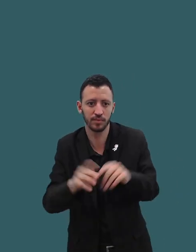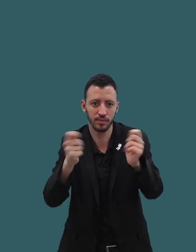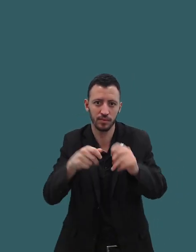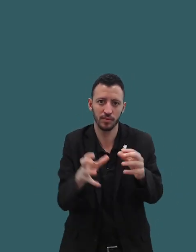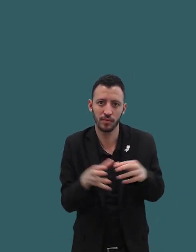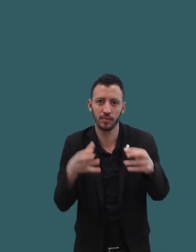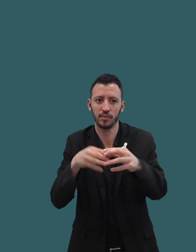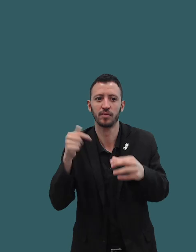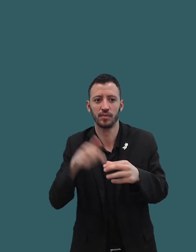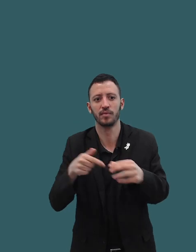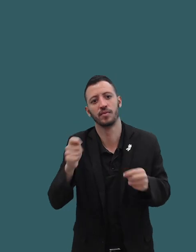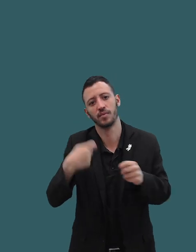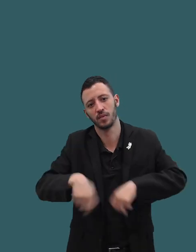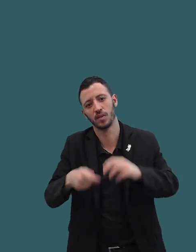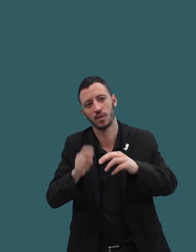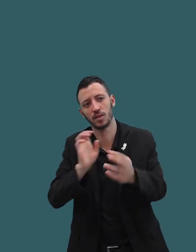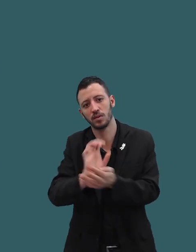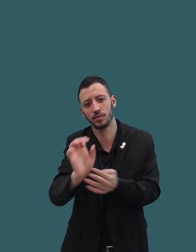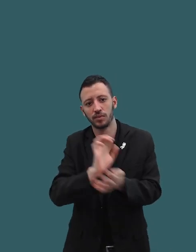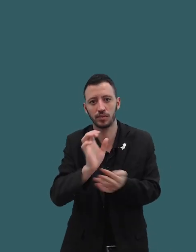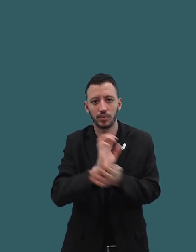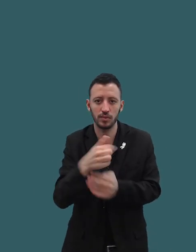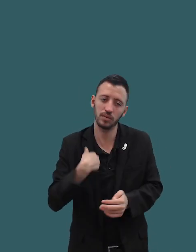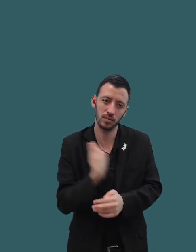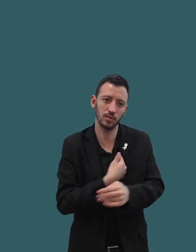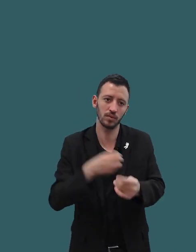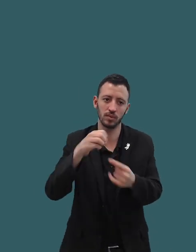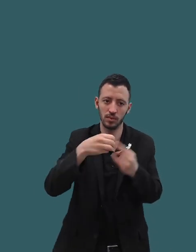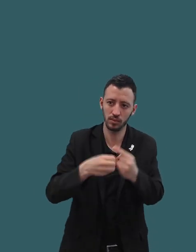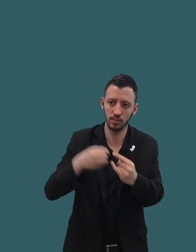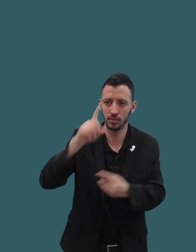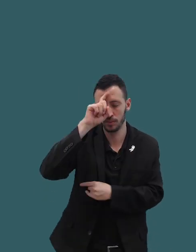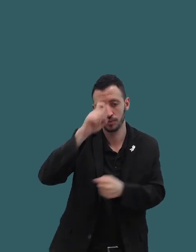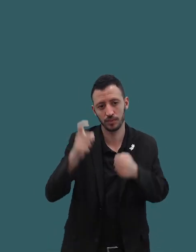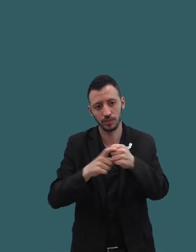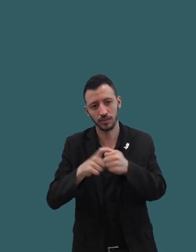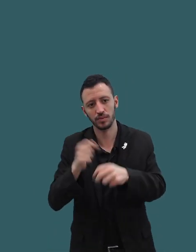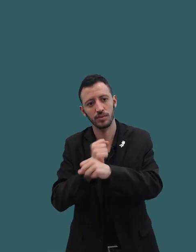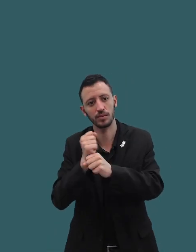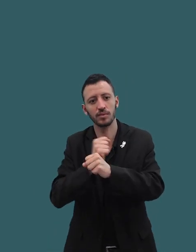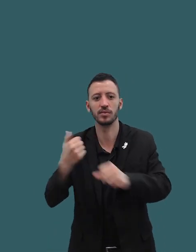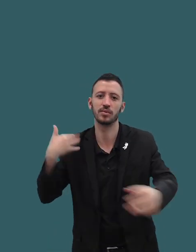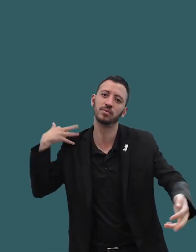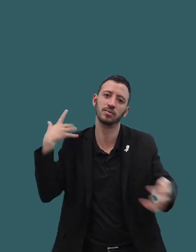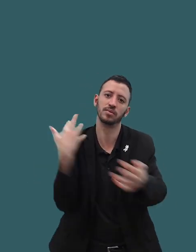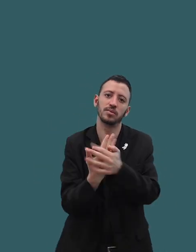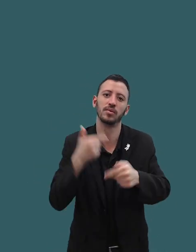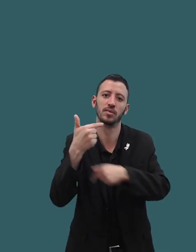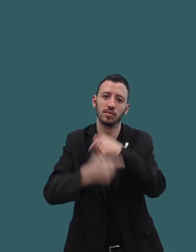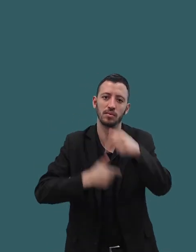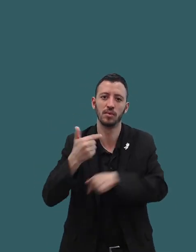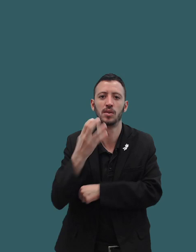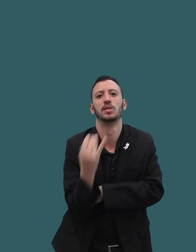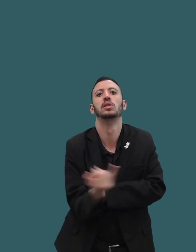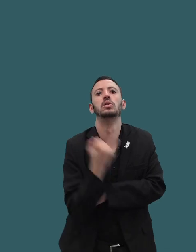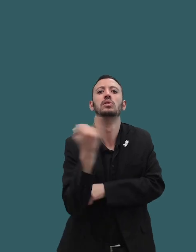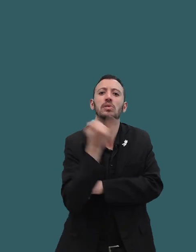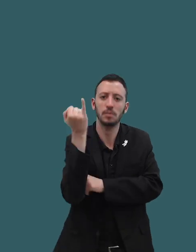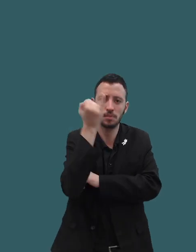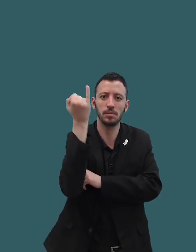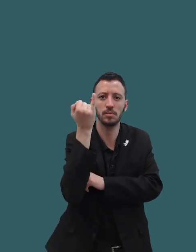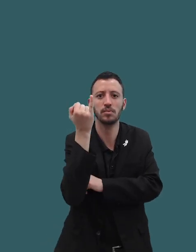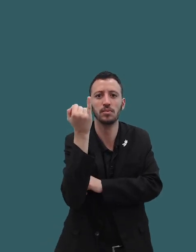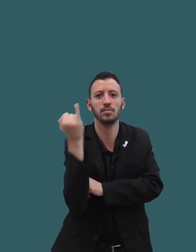aquele grupo que é remanescente, né, que a gente tem na Fiocruz, os médicos, lá das antigas carreiras. Então, esse trabalho é muito